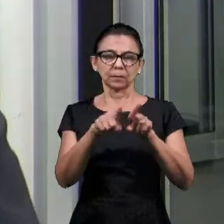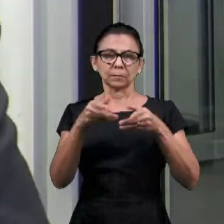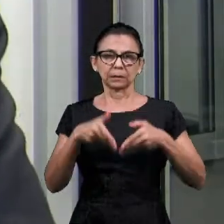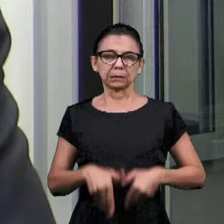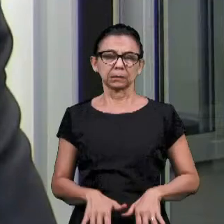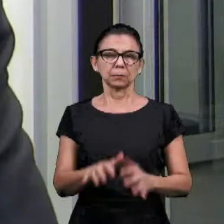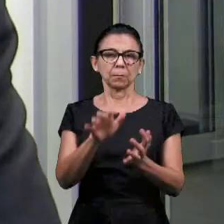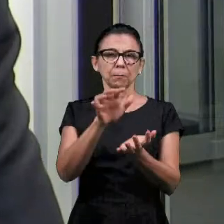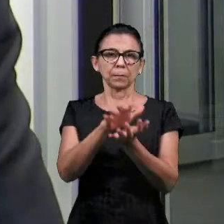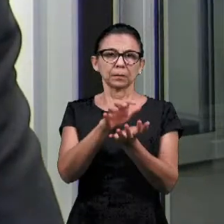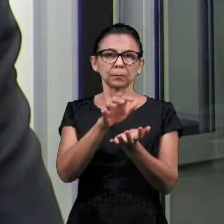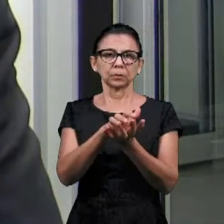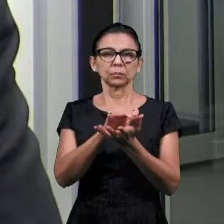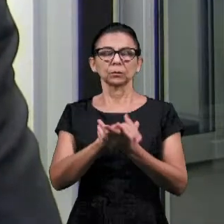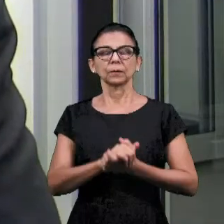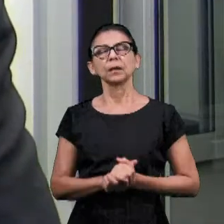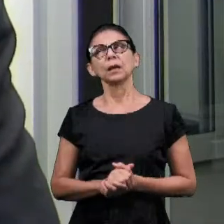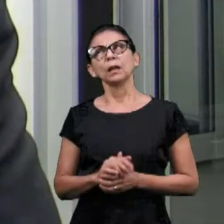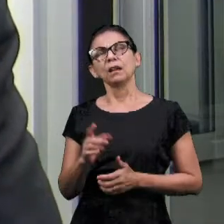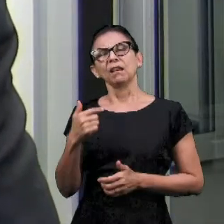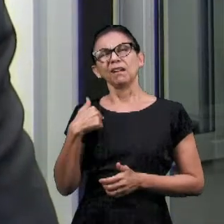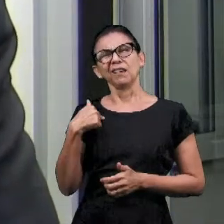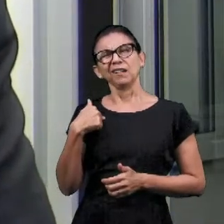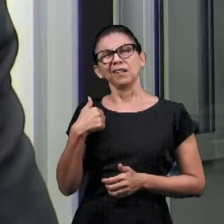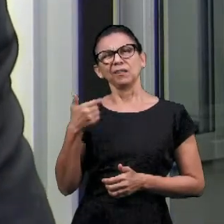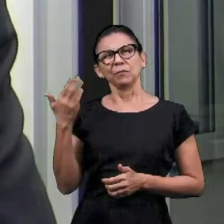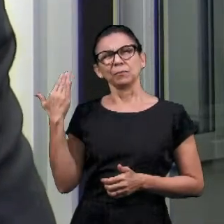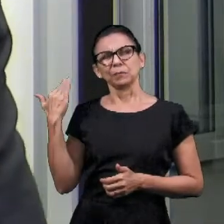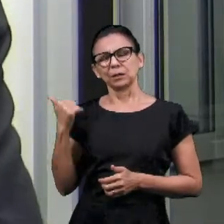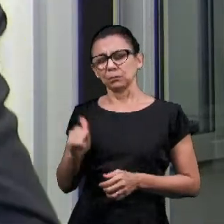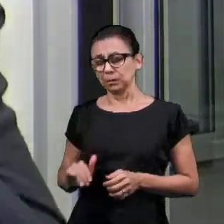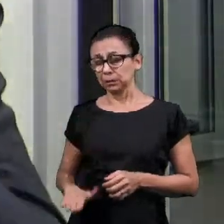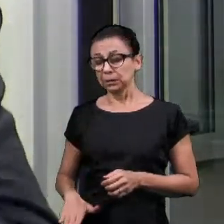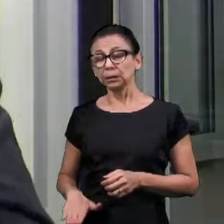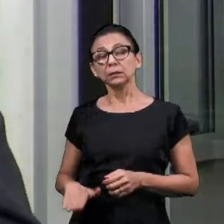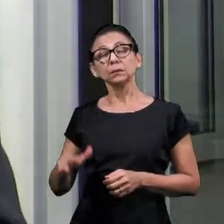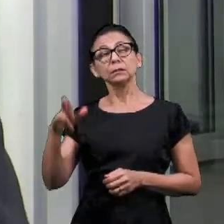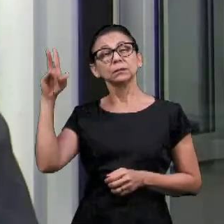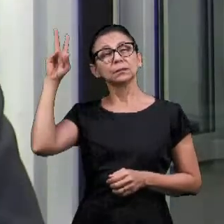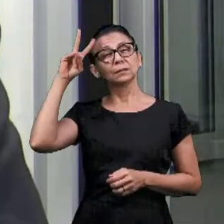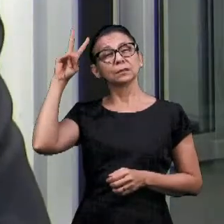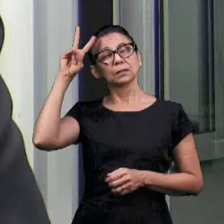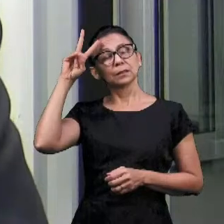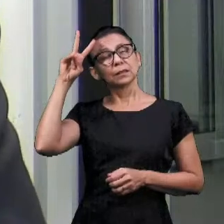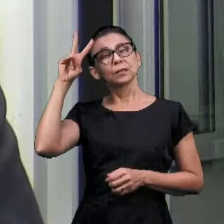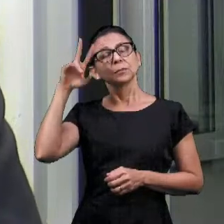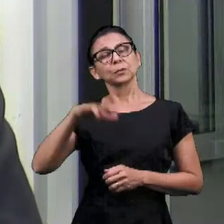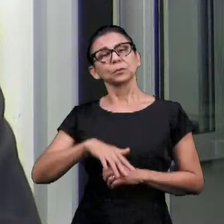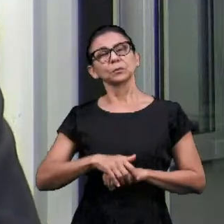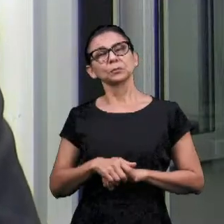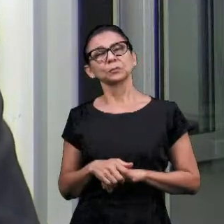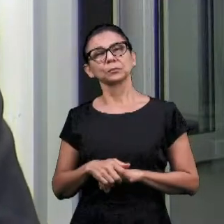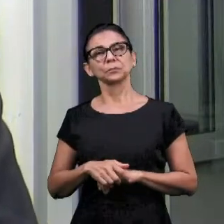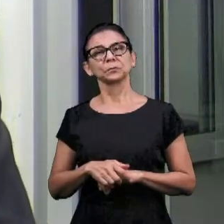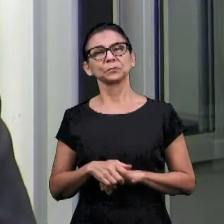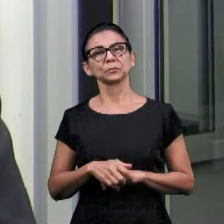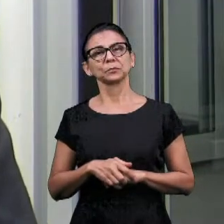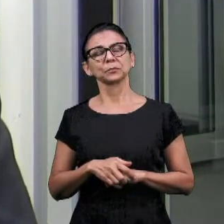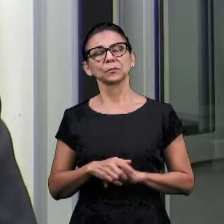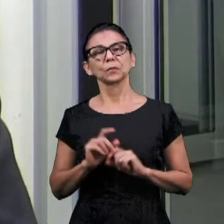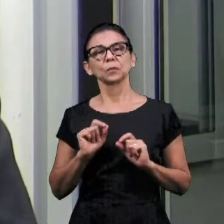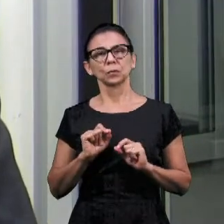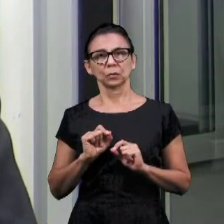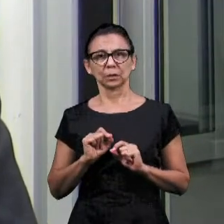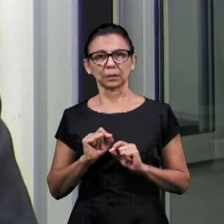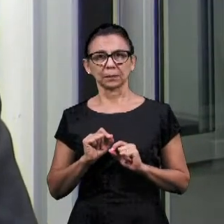e eu era muito criança ainda, eu me lembro tenho essas imagens na mente. E a partir dali começou um